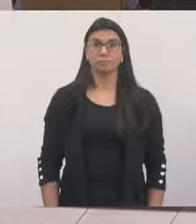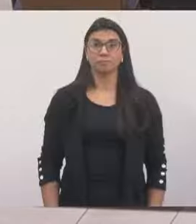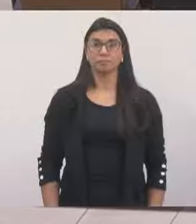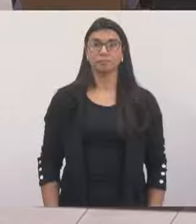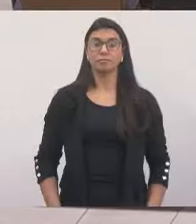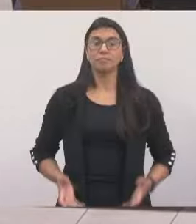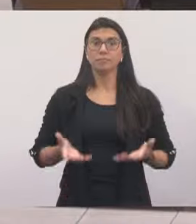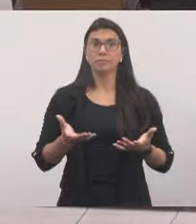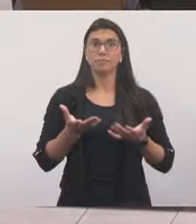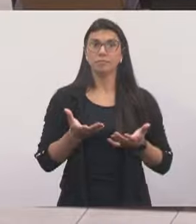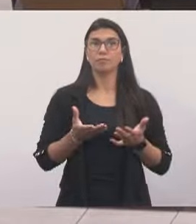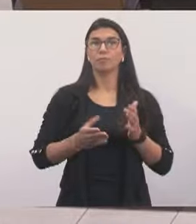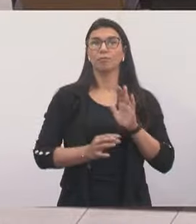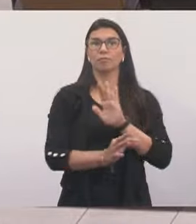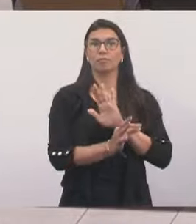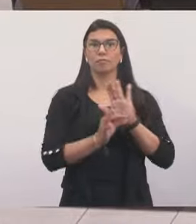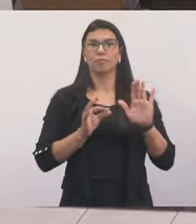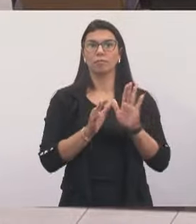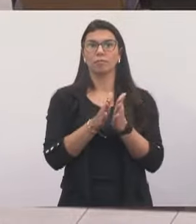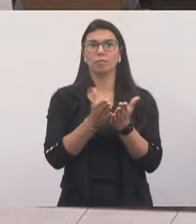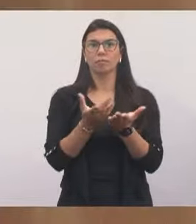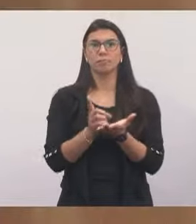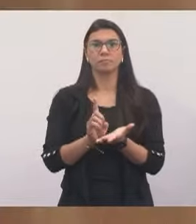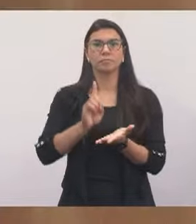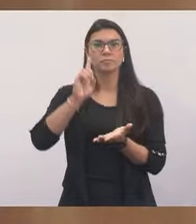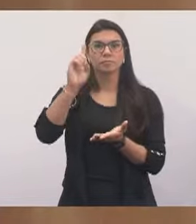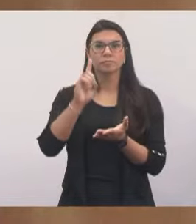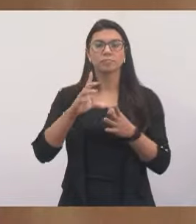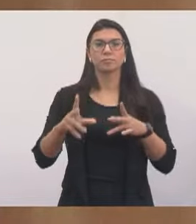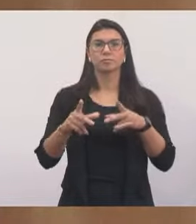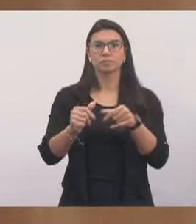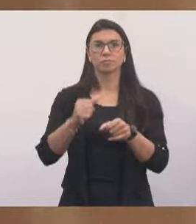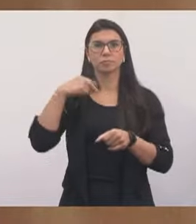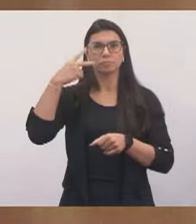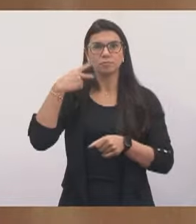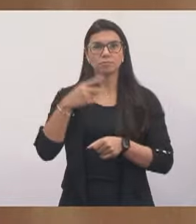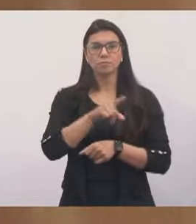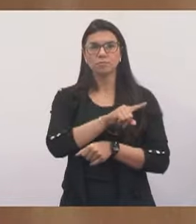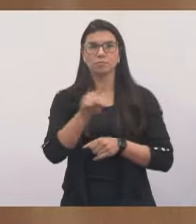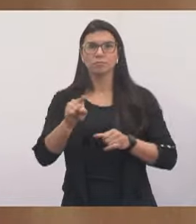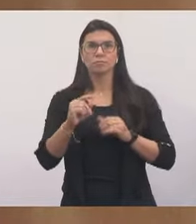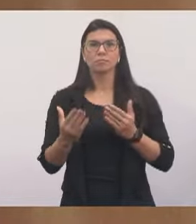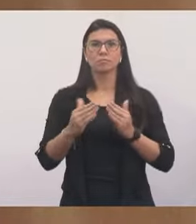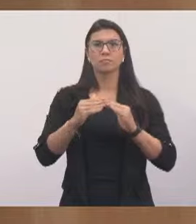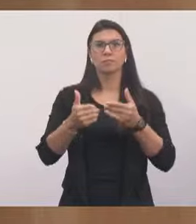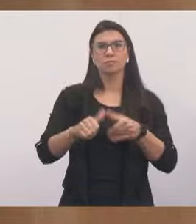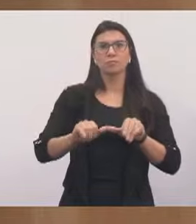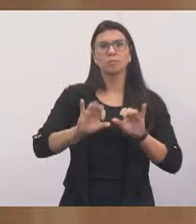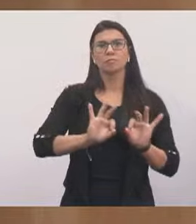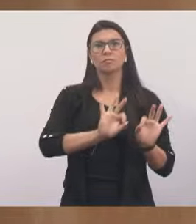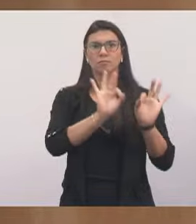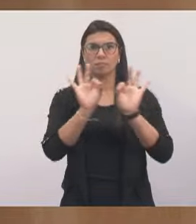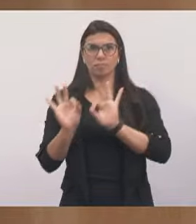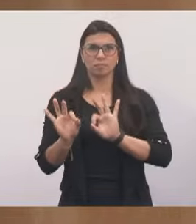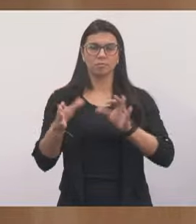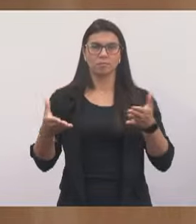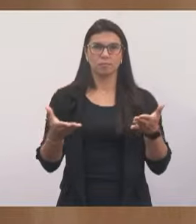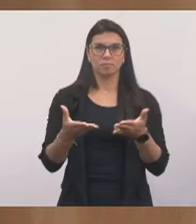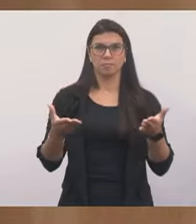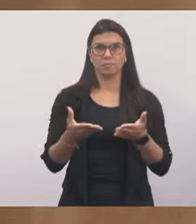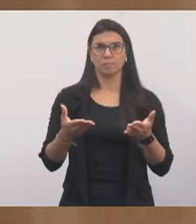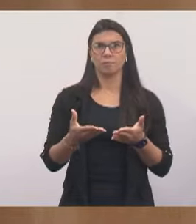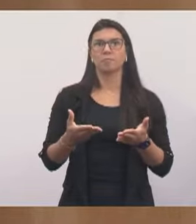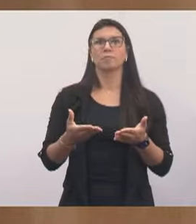Quero deixar um versículo para todos os vereadores, público que está assistindo à TV Câmara